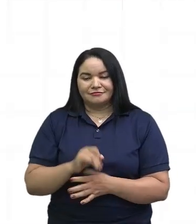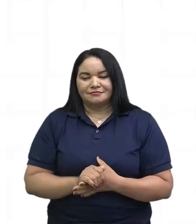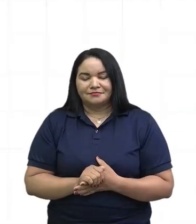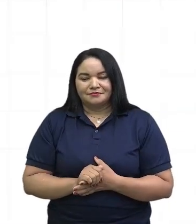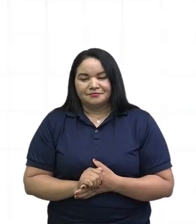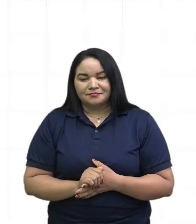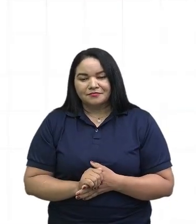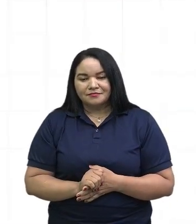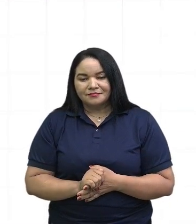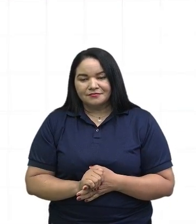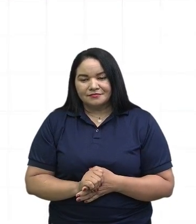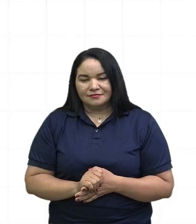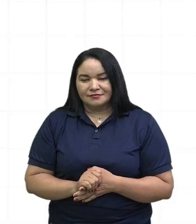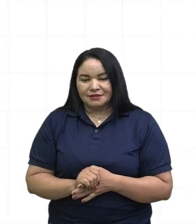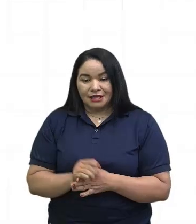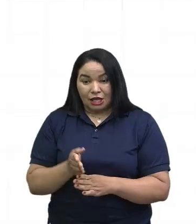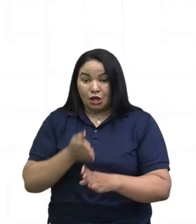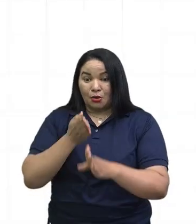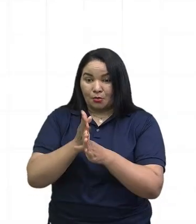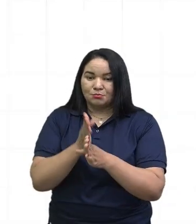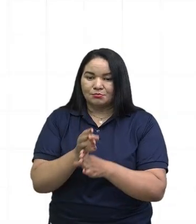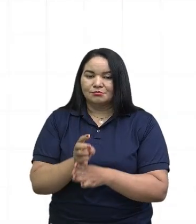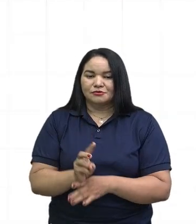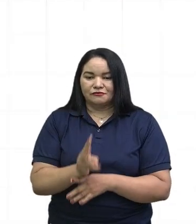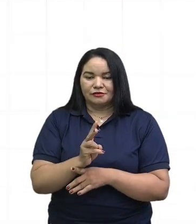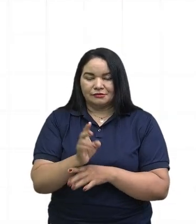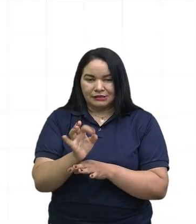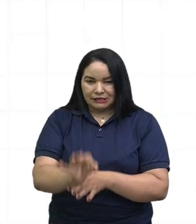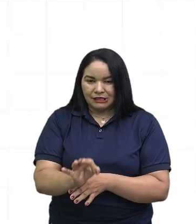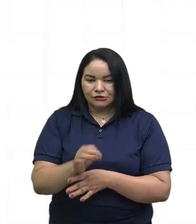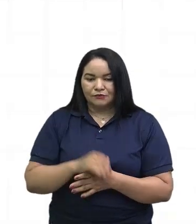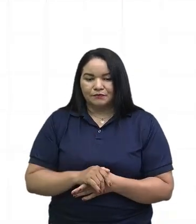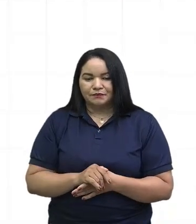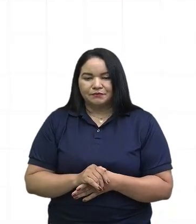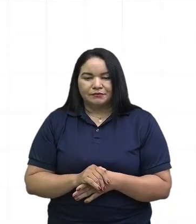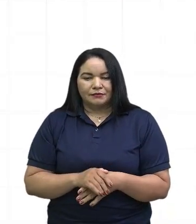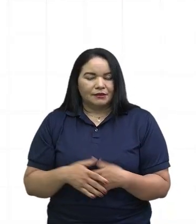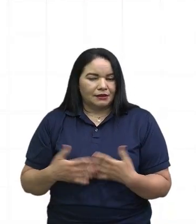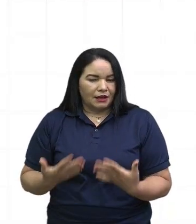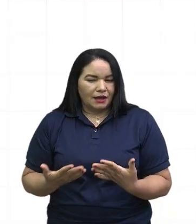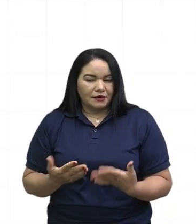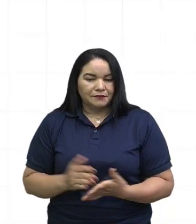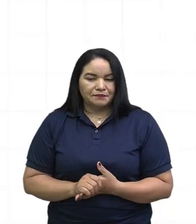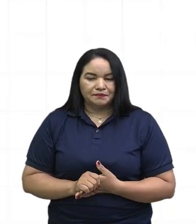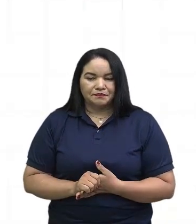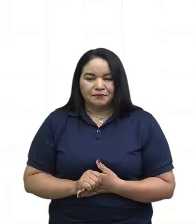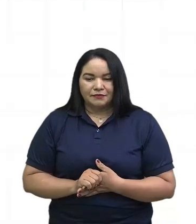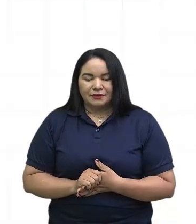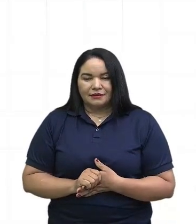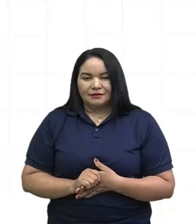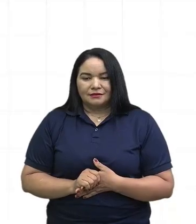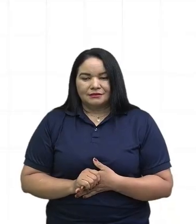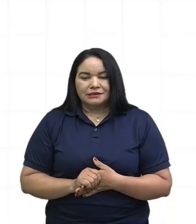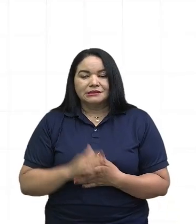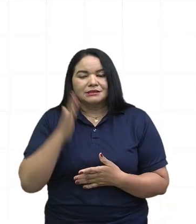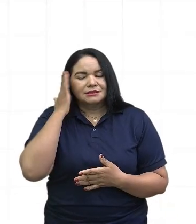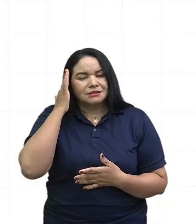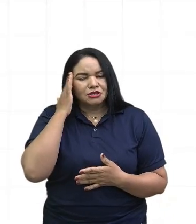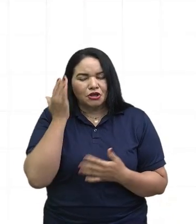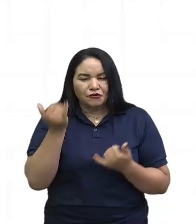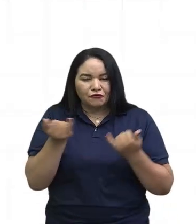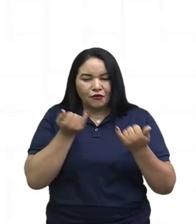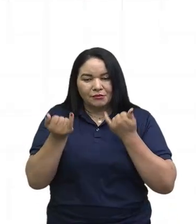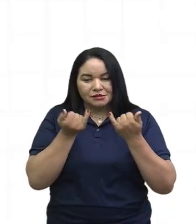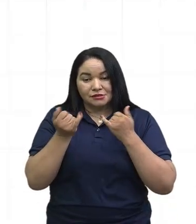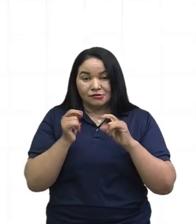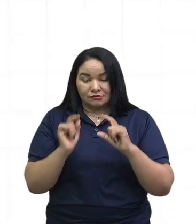poder encontrarmos aí o valor aí desse ângulo, certo? Mas, ó, o que a gente sabe dessas informações aí,